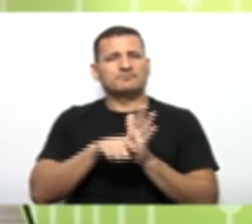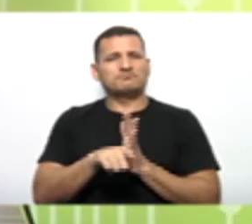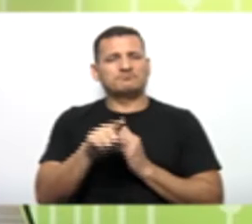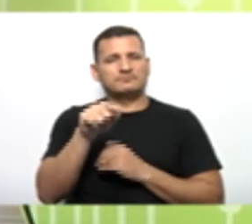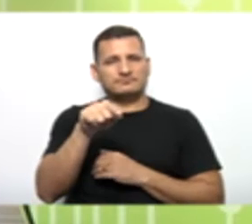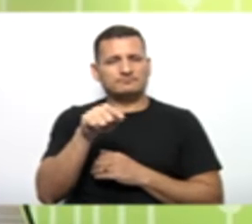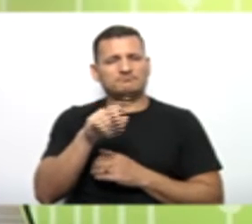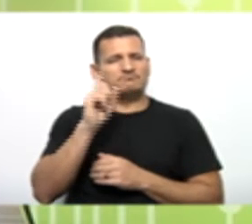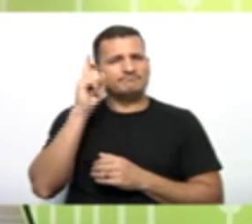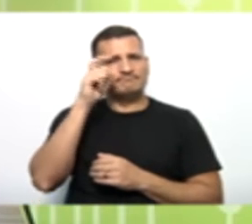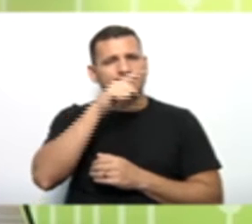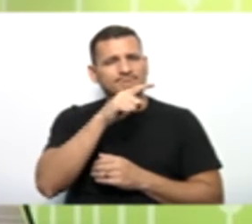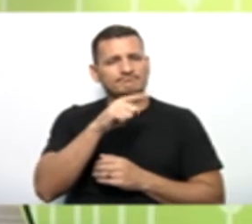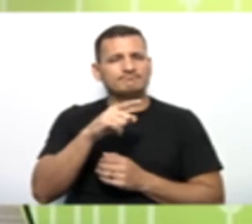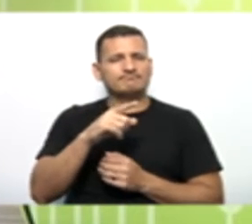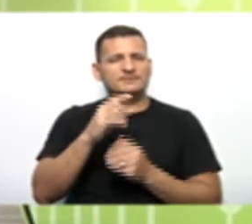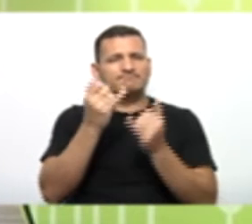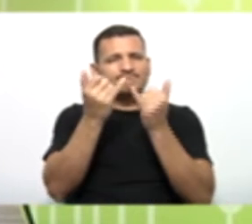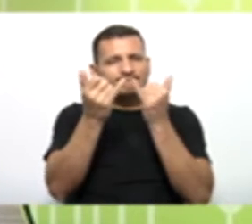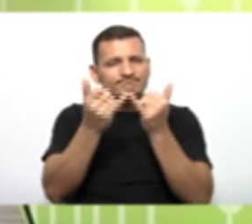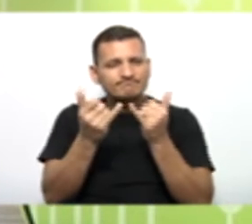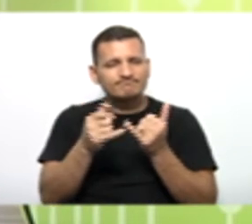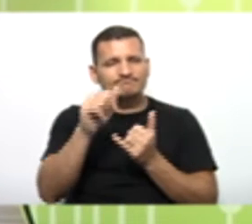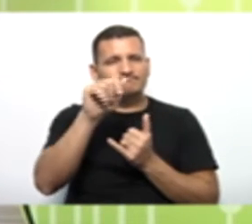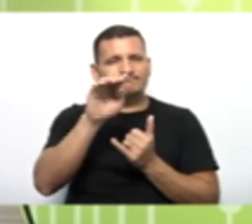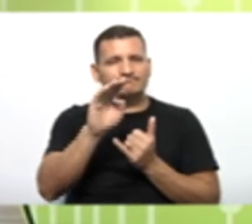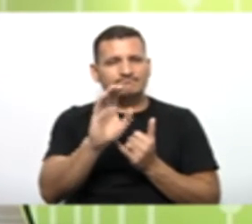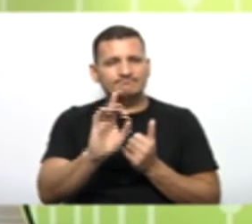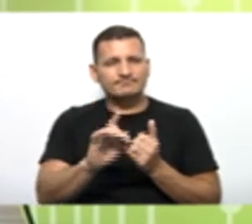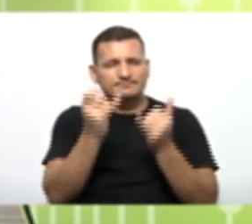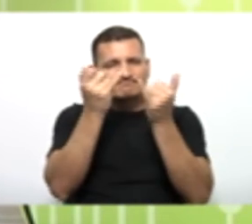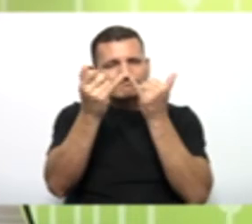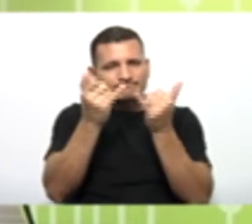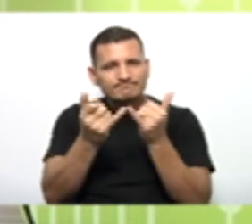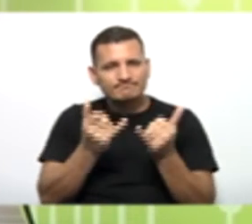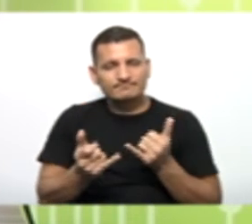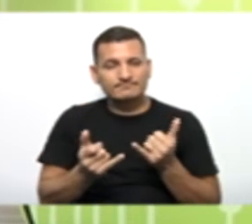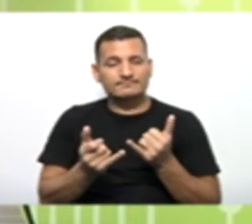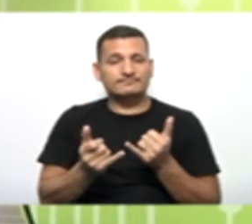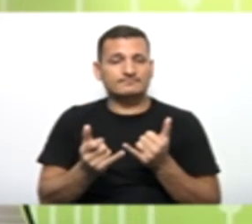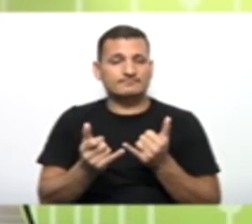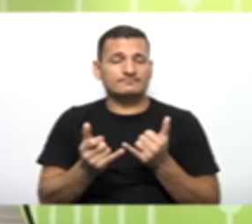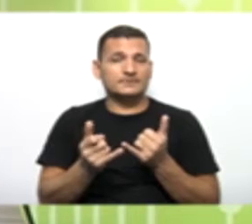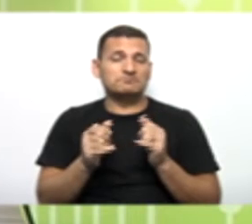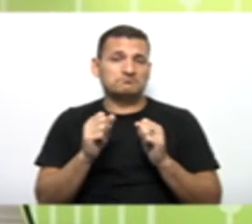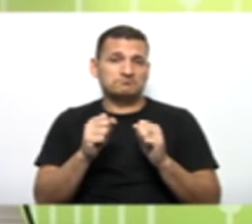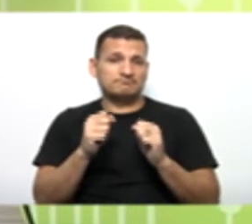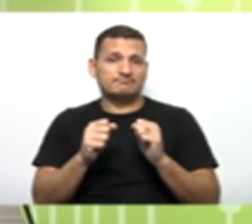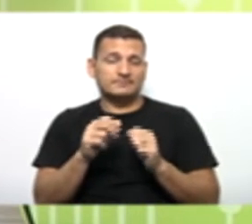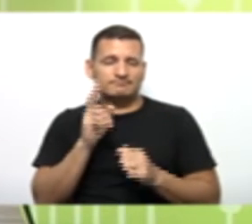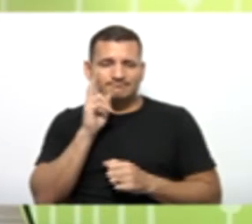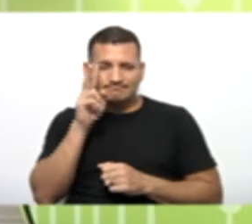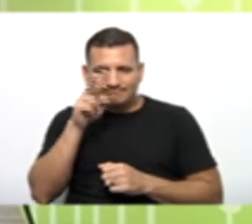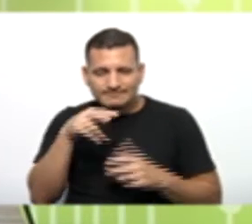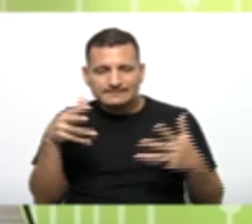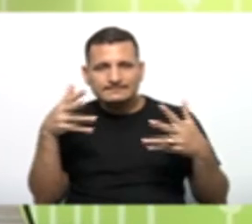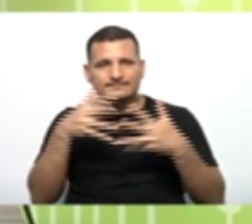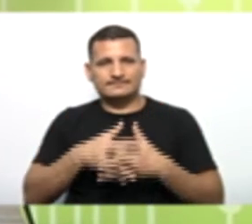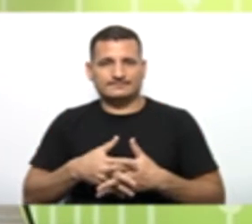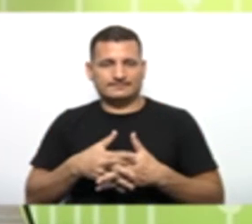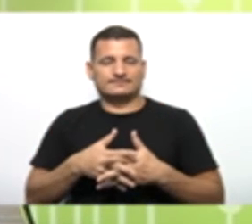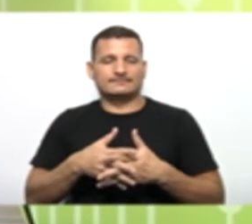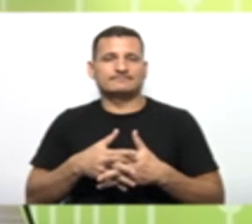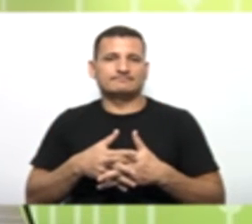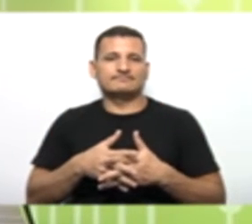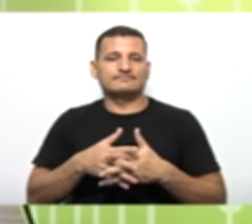com várias questões bastante parecidas, com várias alternativas bastante parecidas, e que poderia enganar até um aluno bem